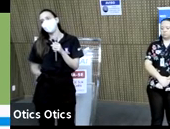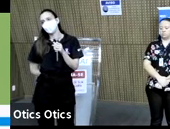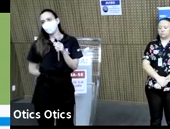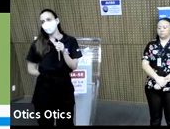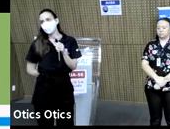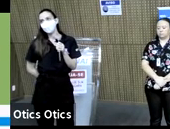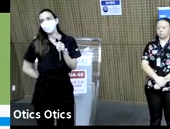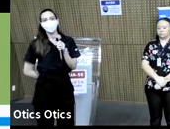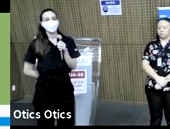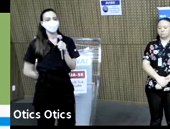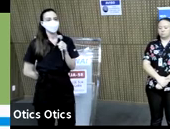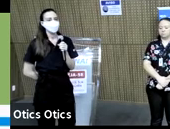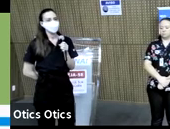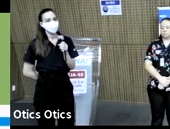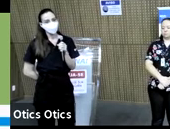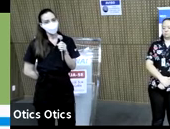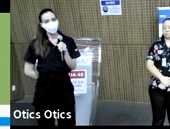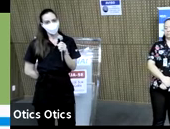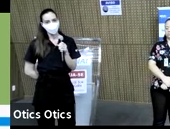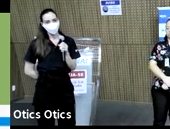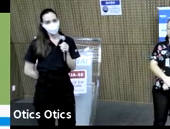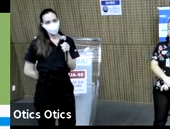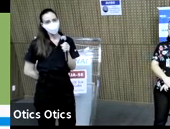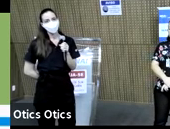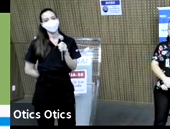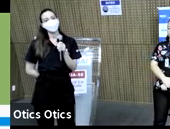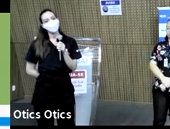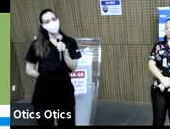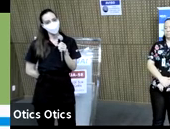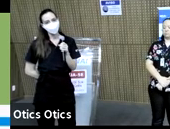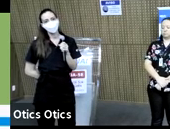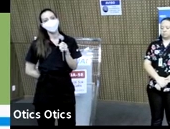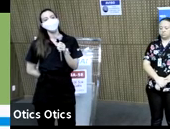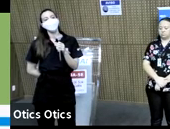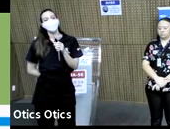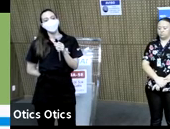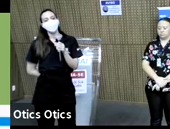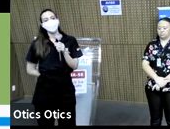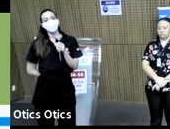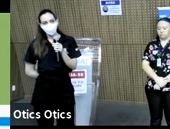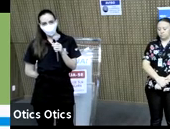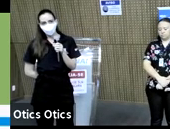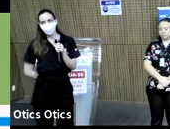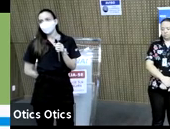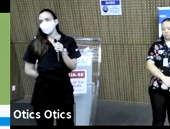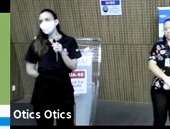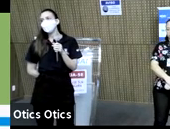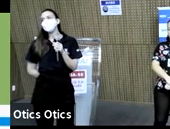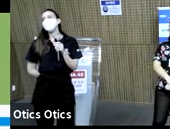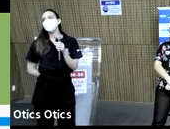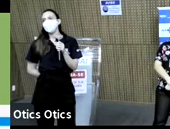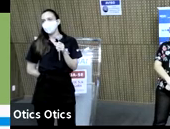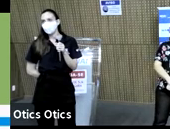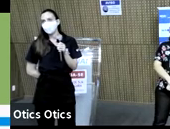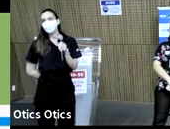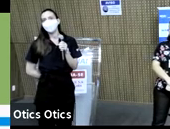telefônico, às vezes com ela, porque a gente não consegue captar essa gestante para ver se realmente o trabalho de parto foi